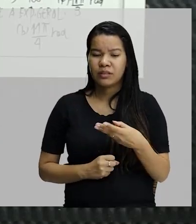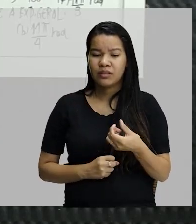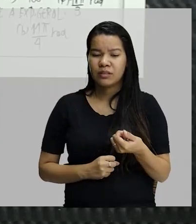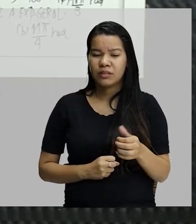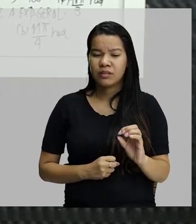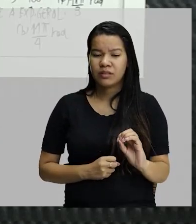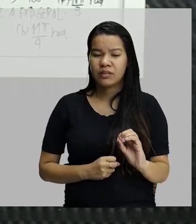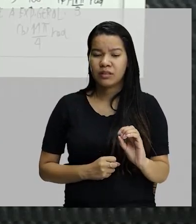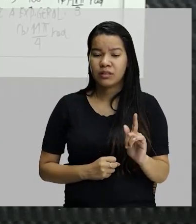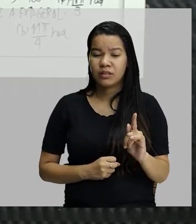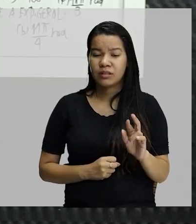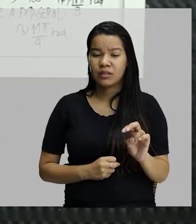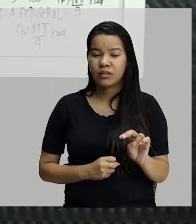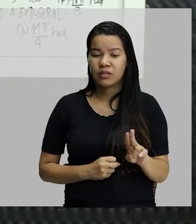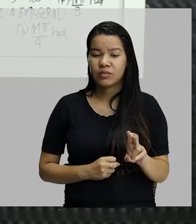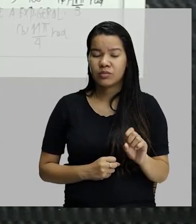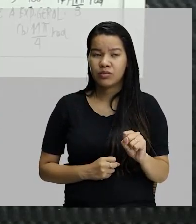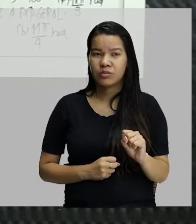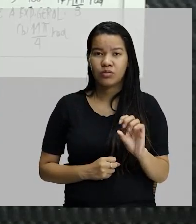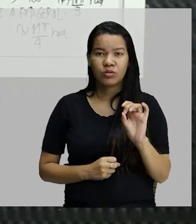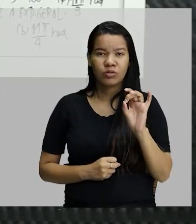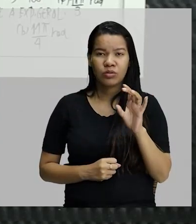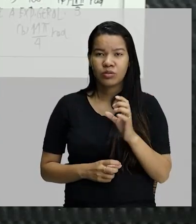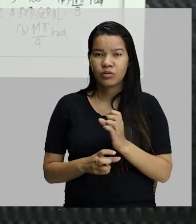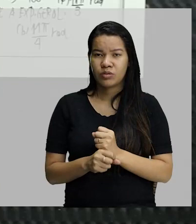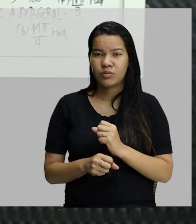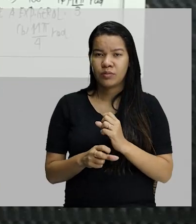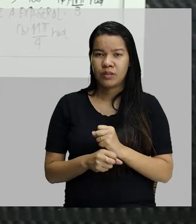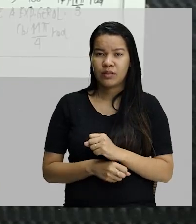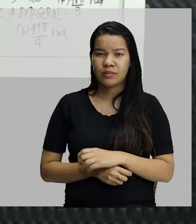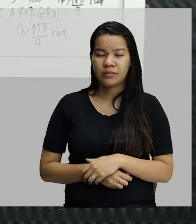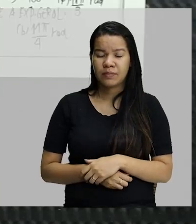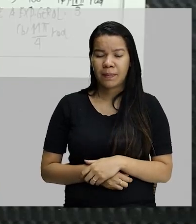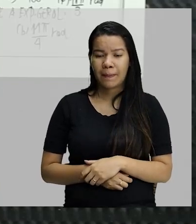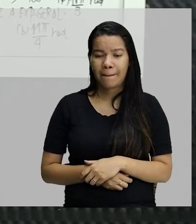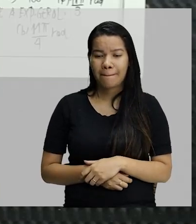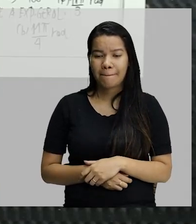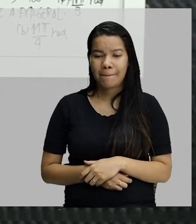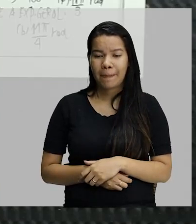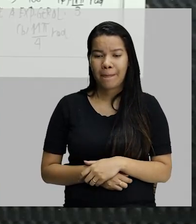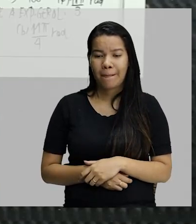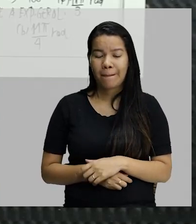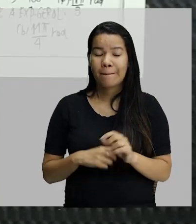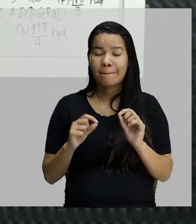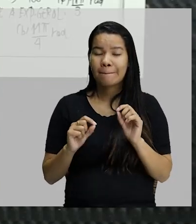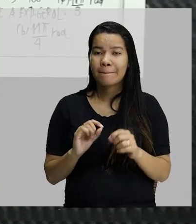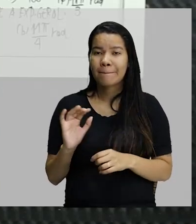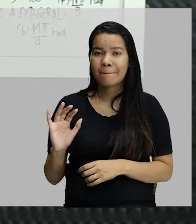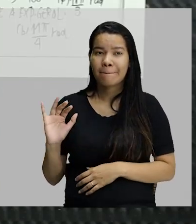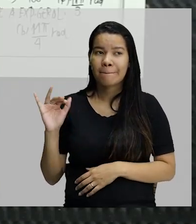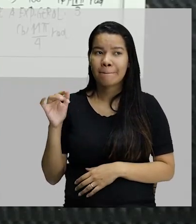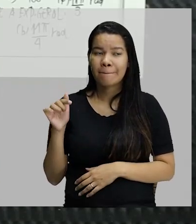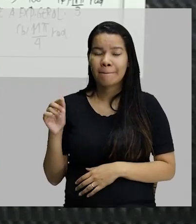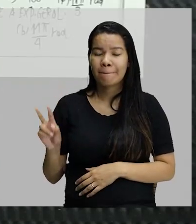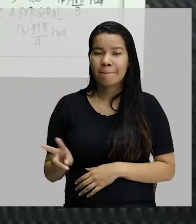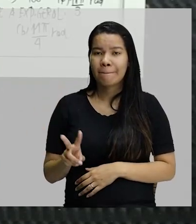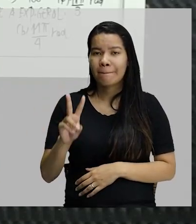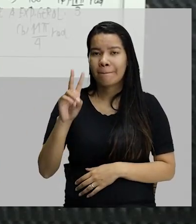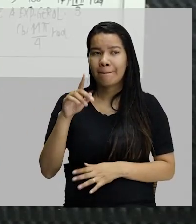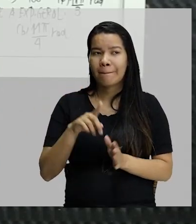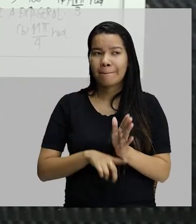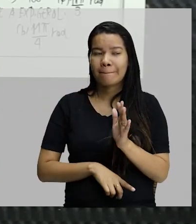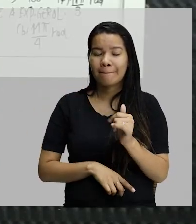360 graus. Você vai apenas somar 360 graus. Então, o que acontece? Esse valor,